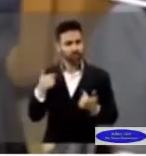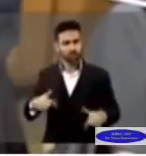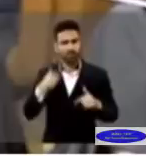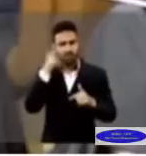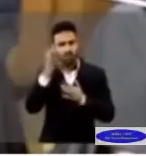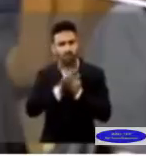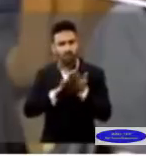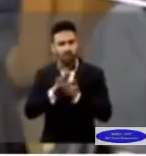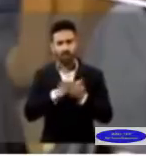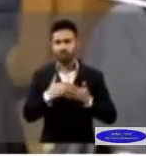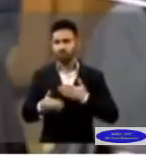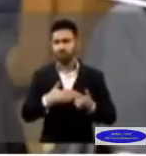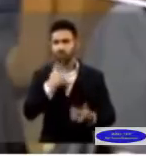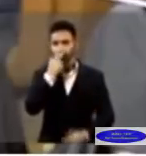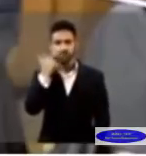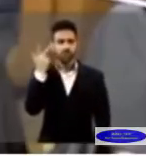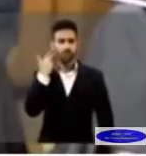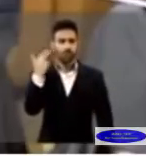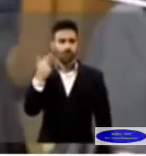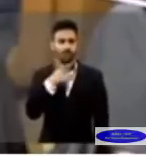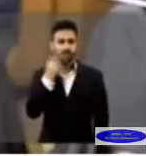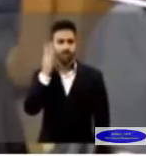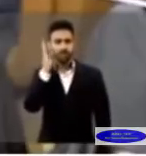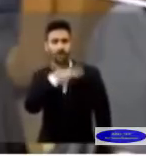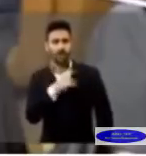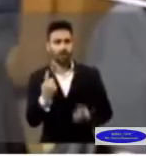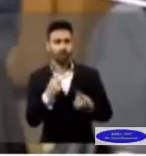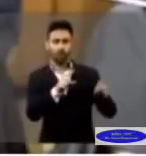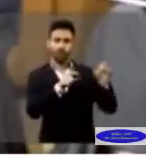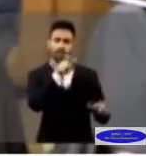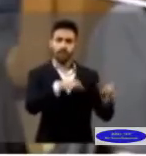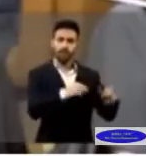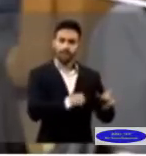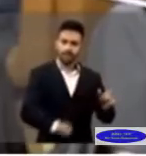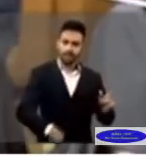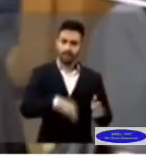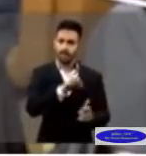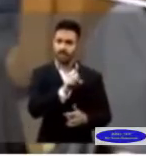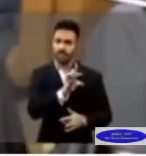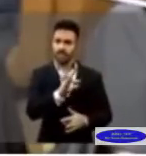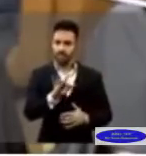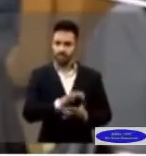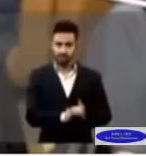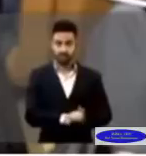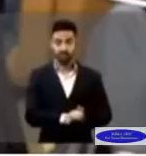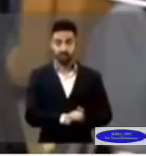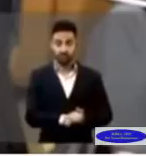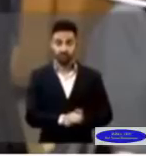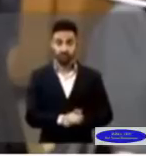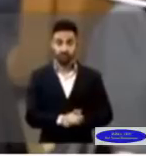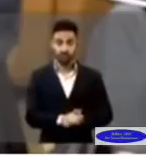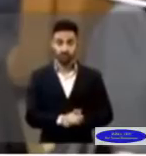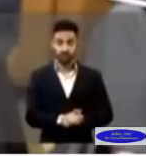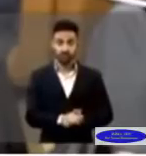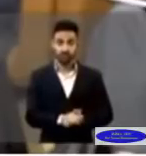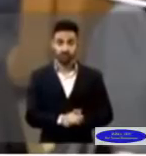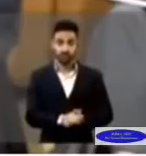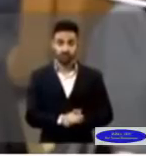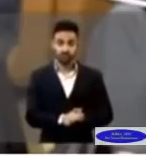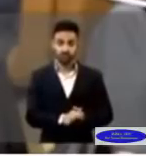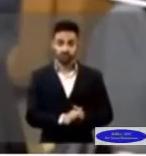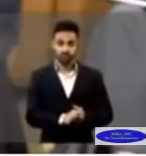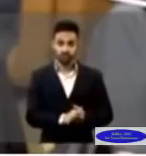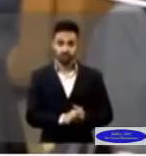há de quem ouse discordar da Operação Lava Jato. Esse ilustre procurador da República, neste mesmo